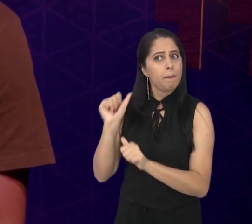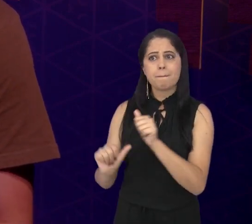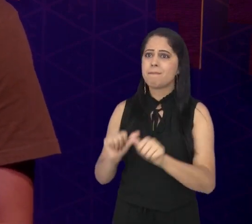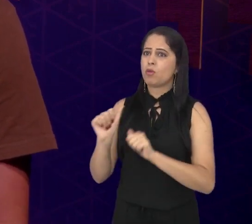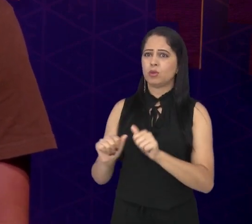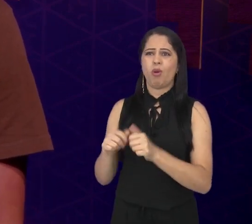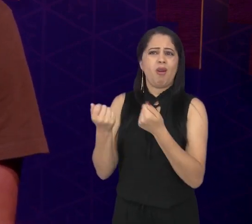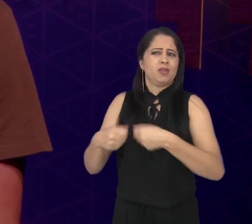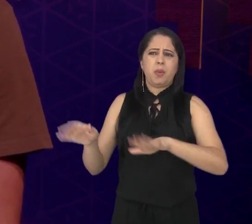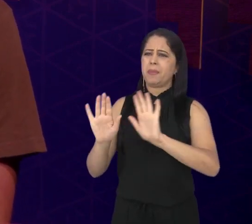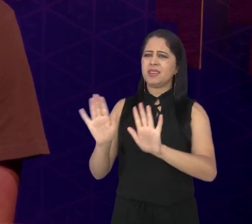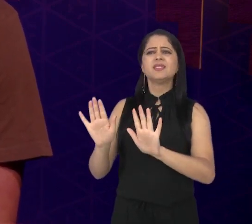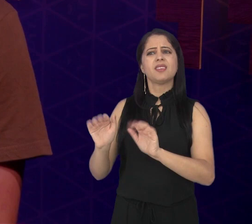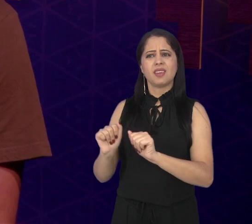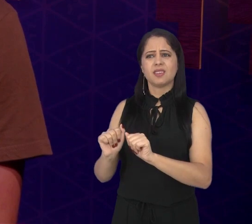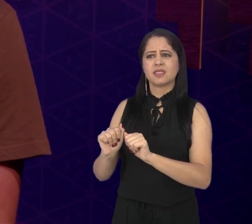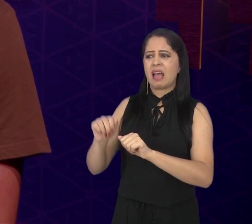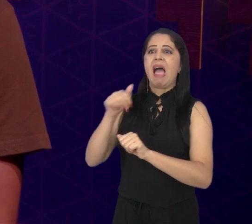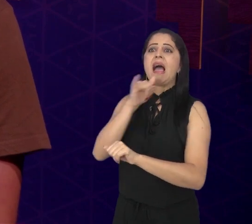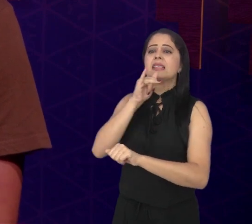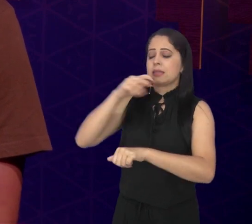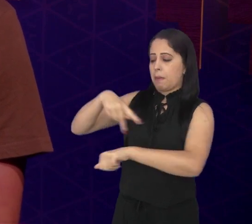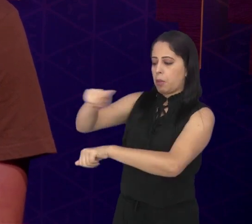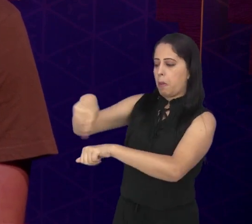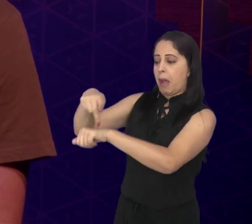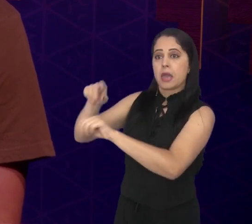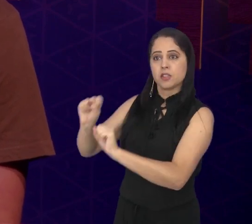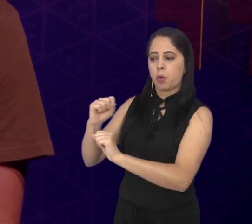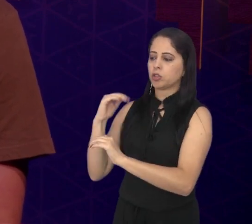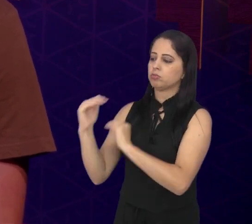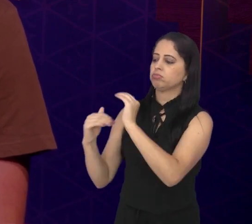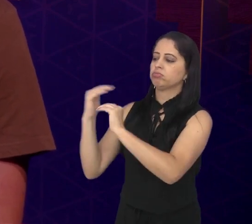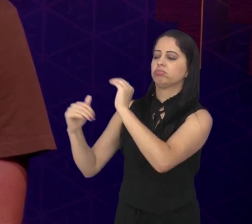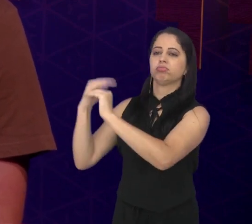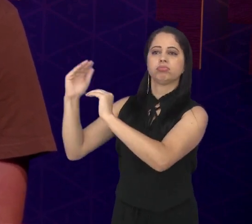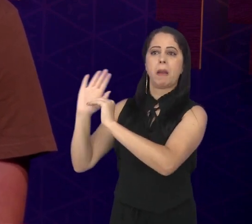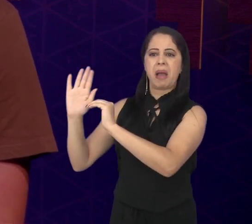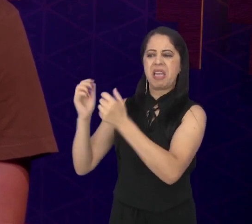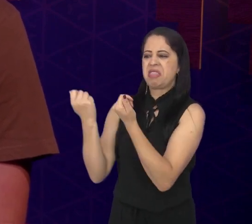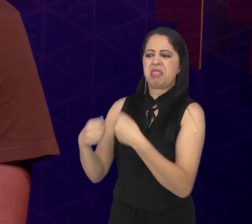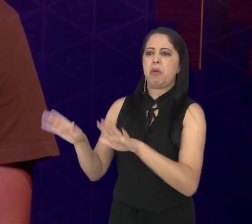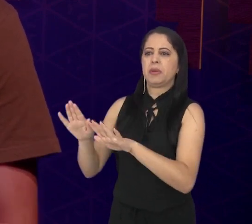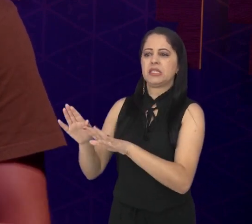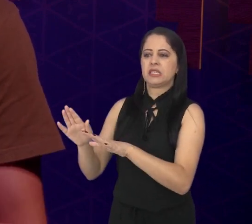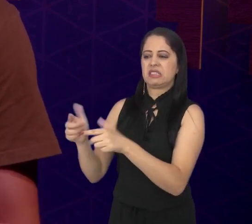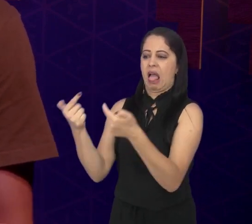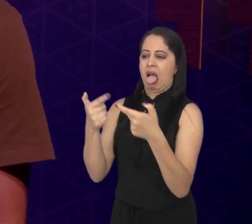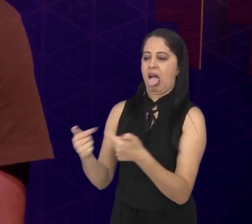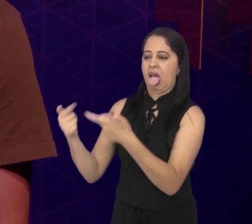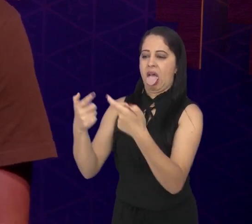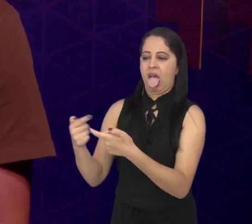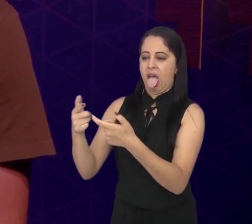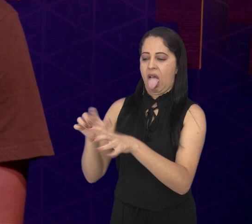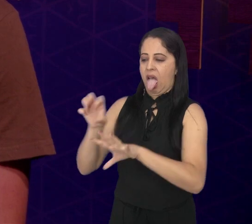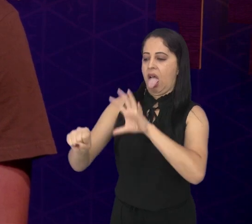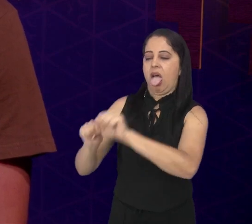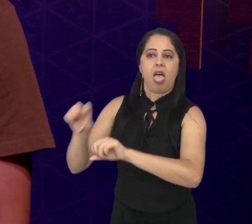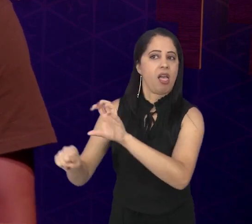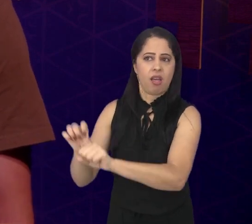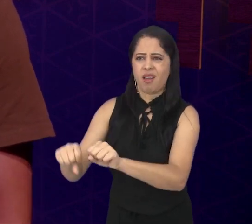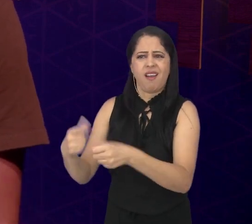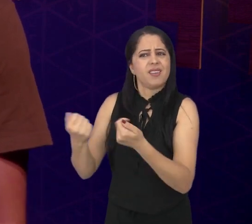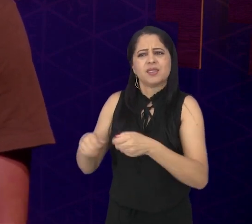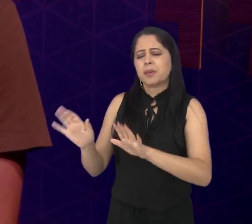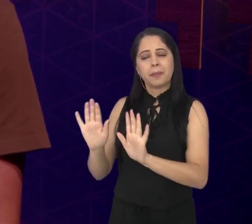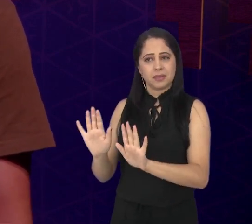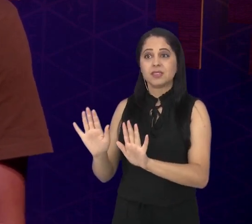no mundo globalizado, não precisa ser assim. Tem como um país crescer sem ele precisar expandir o território,